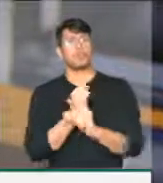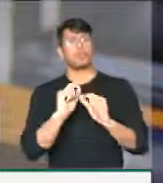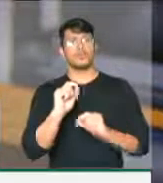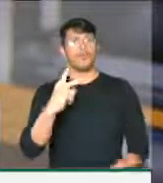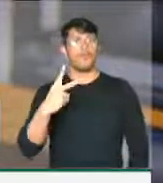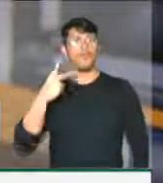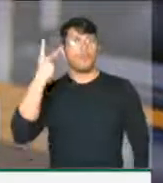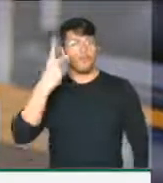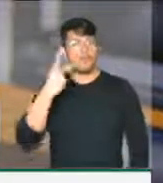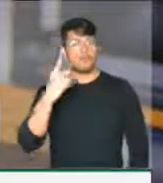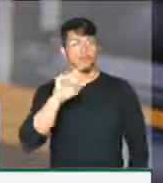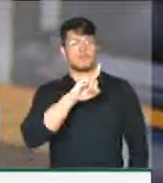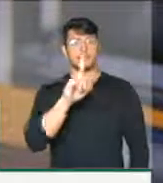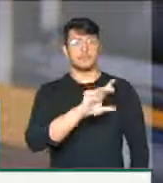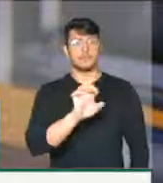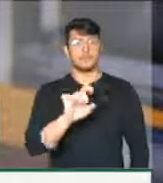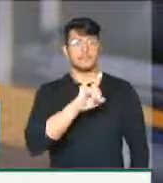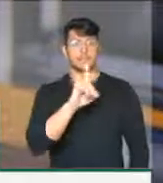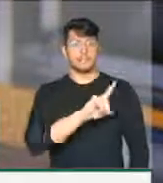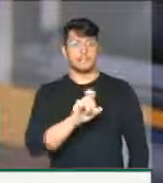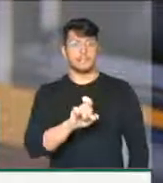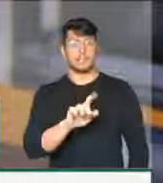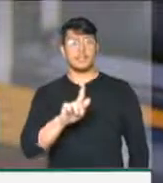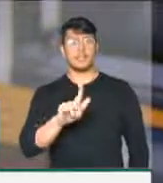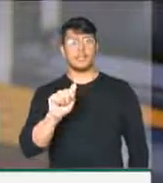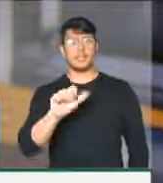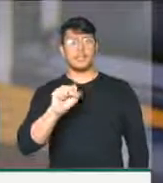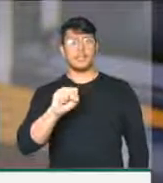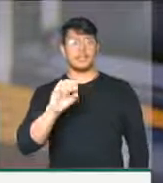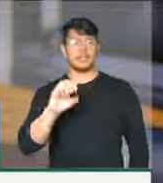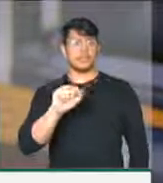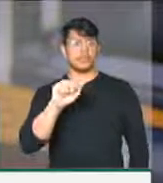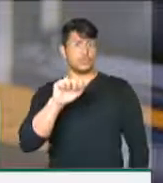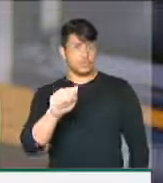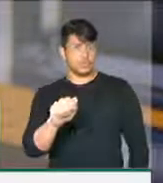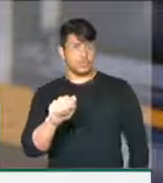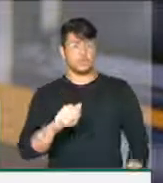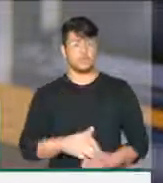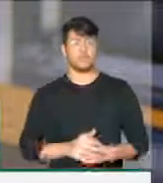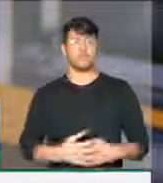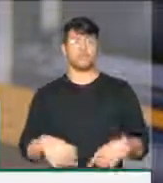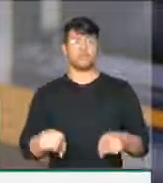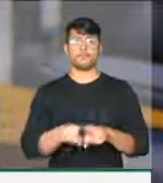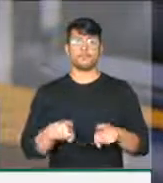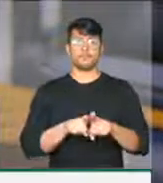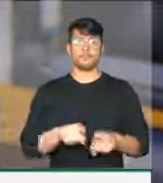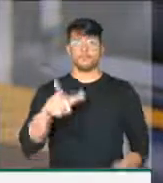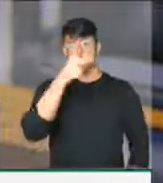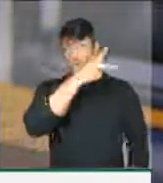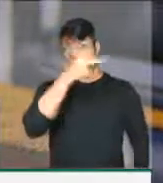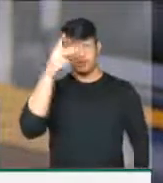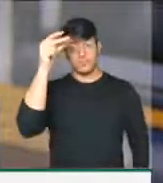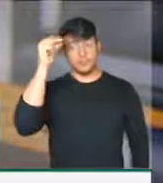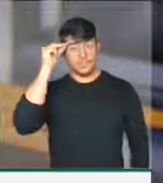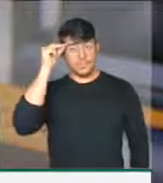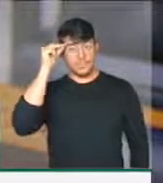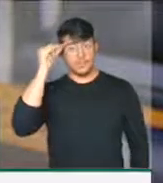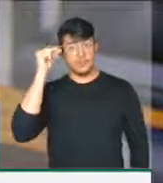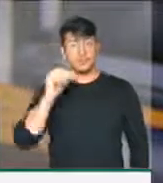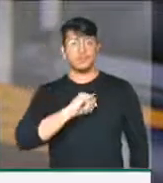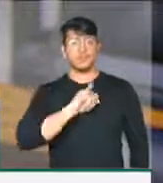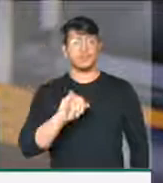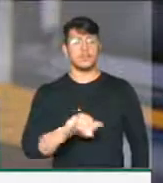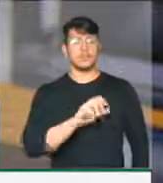vereador Zezé do Gazosa, do Republicanos, ali de Itaguaí, e também para o prefeito, meu amigo, o